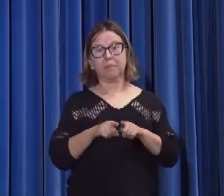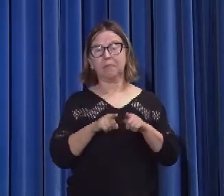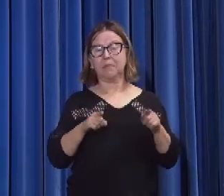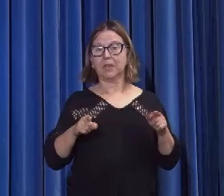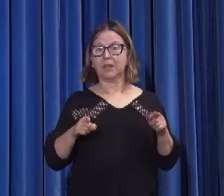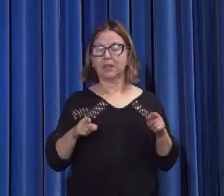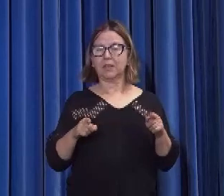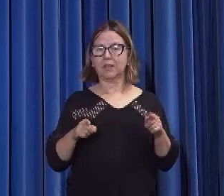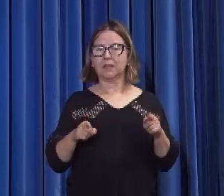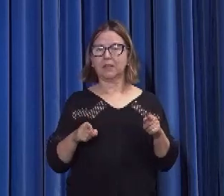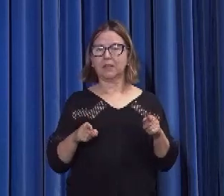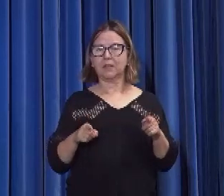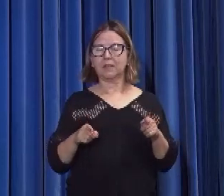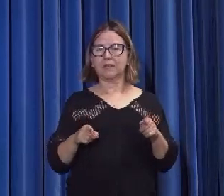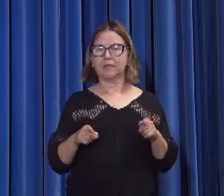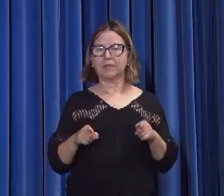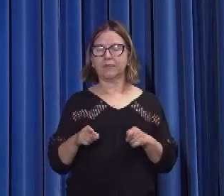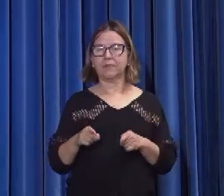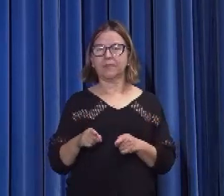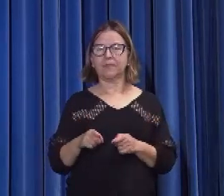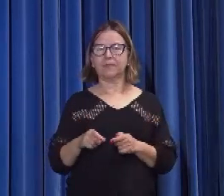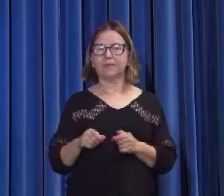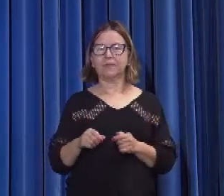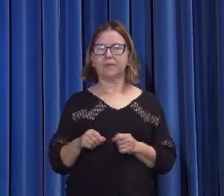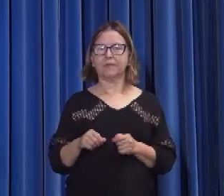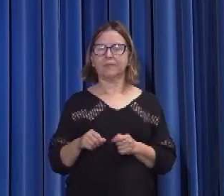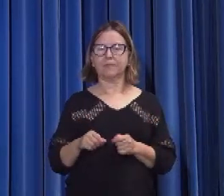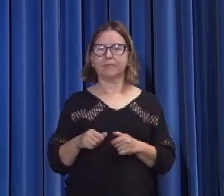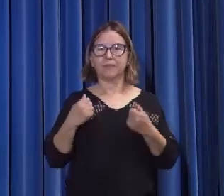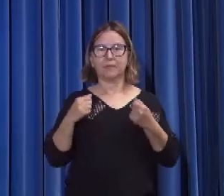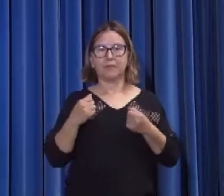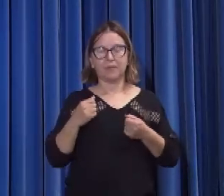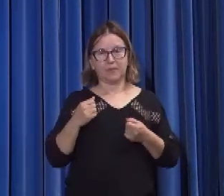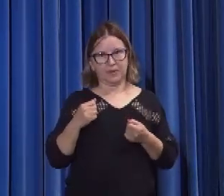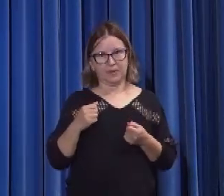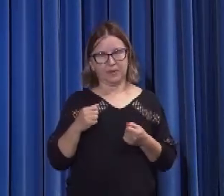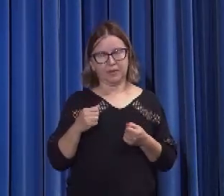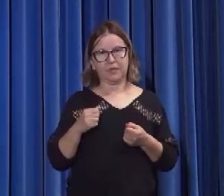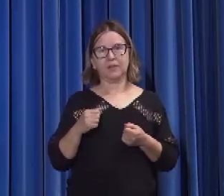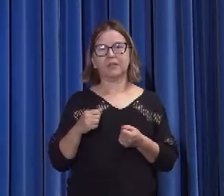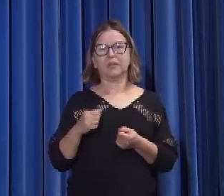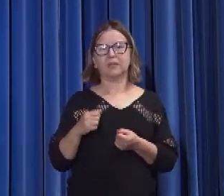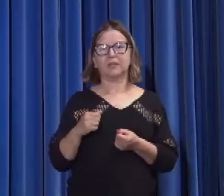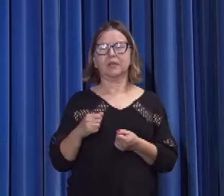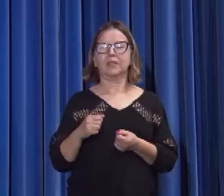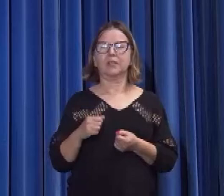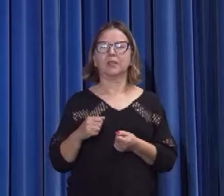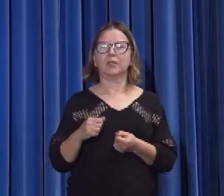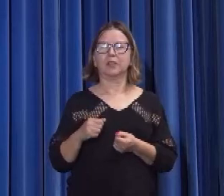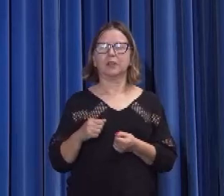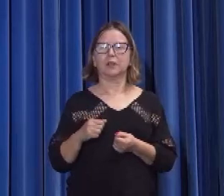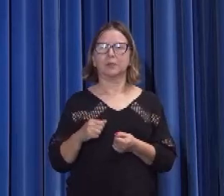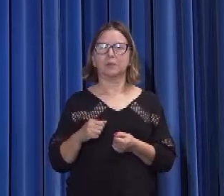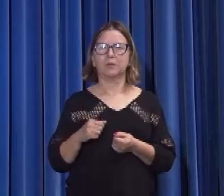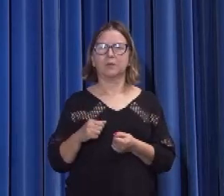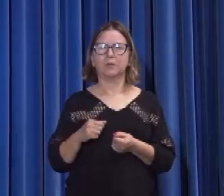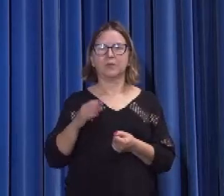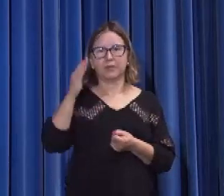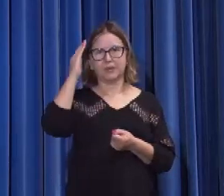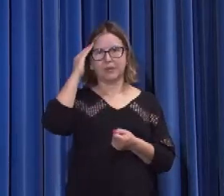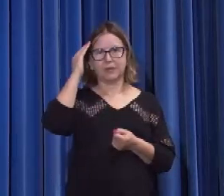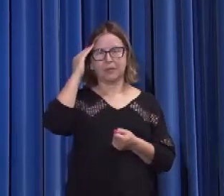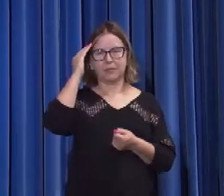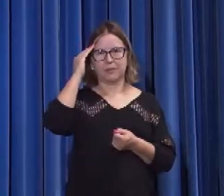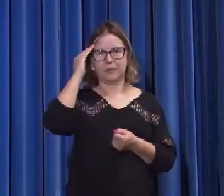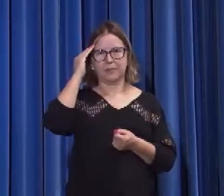disse, nós temos que considerar. Não se pode adquirir perseverança por tudo aquilo